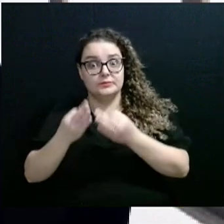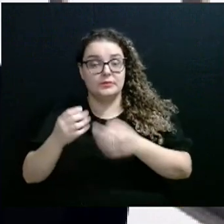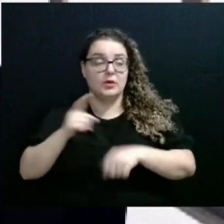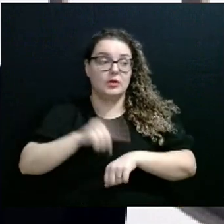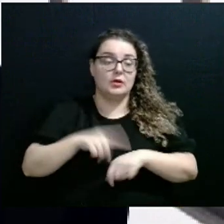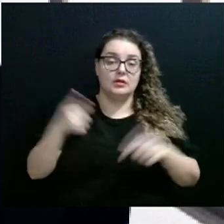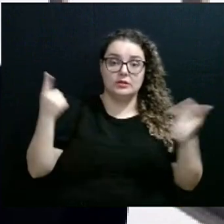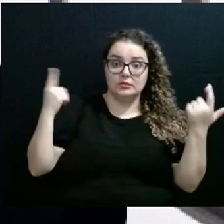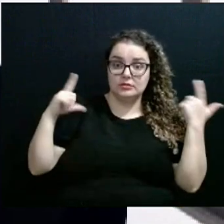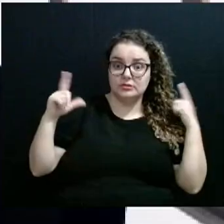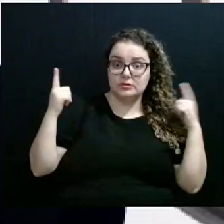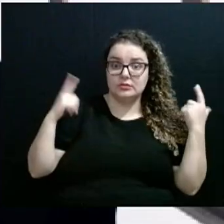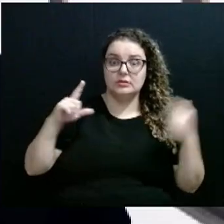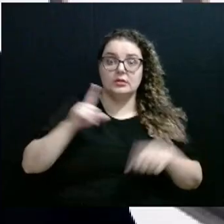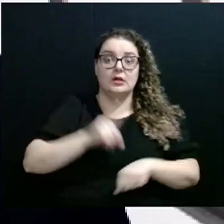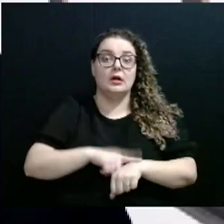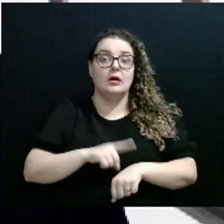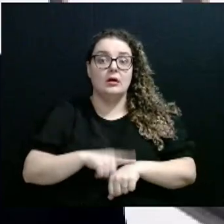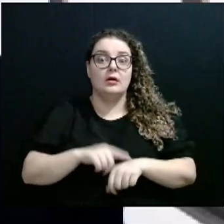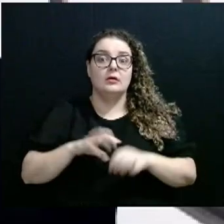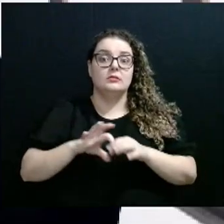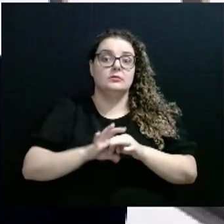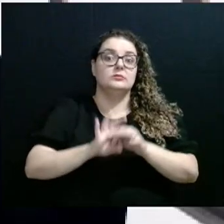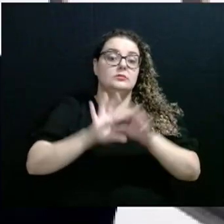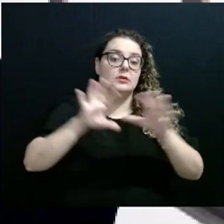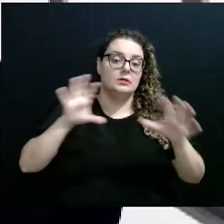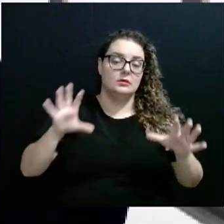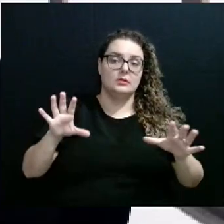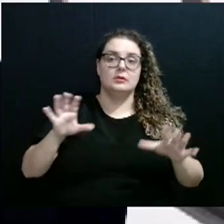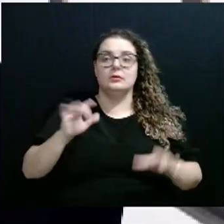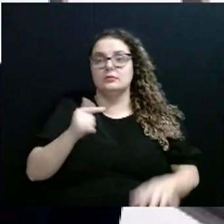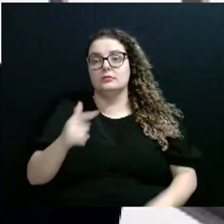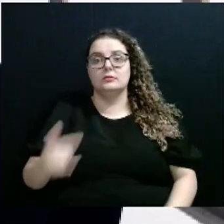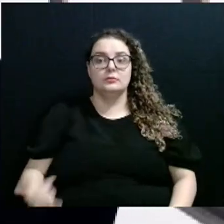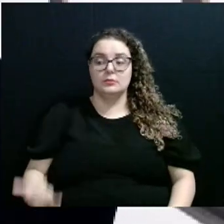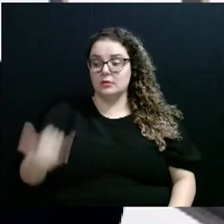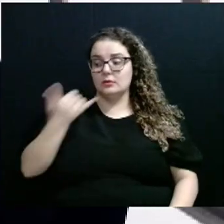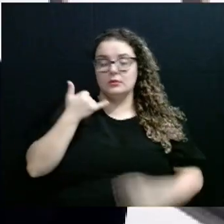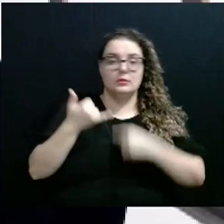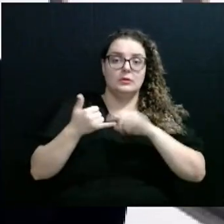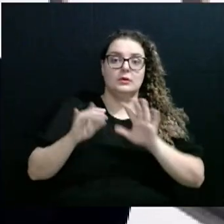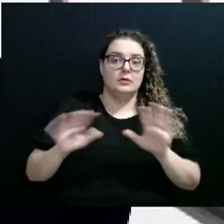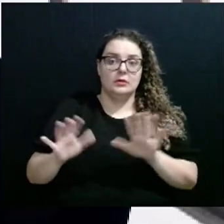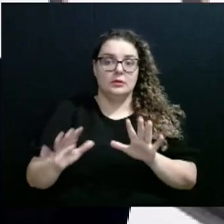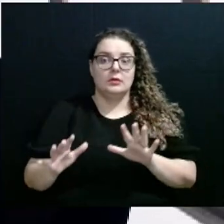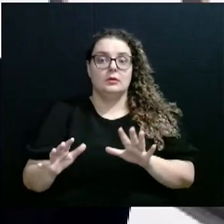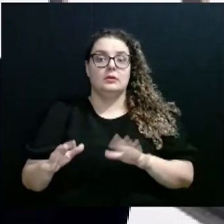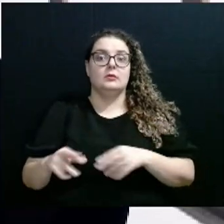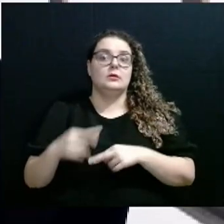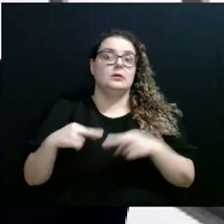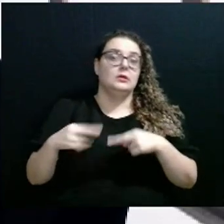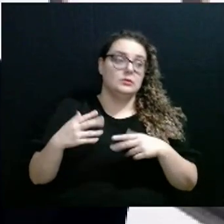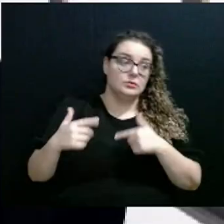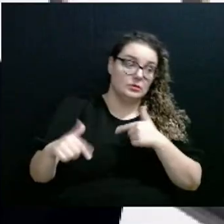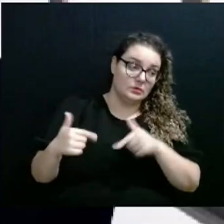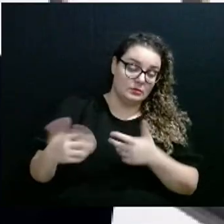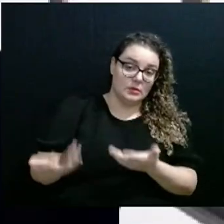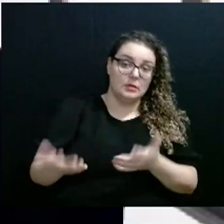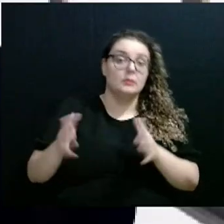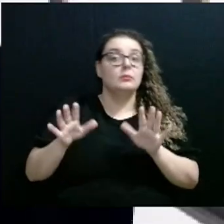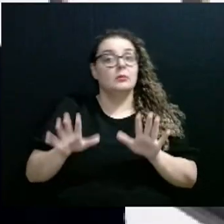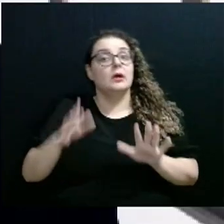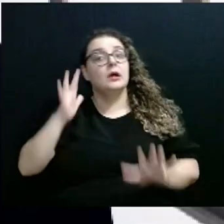de desconexão, né? Enfim, não pegar no telefone e ficar atrelado ao trabalho. Mas eu acho que essa